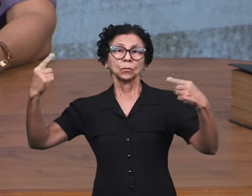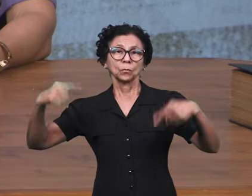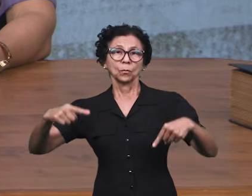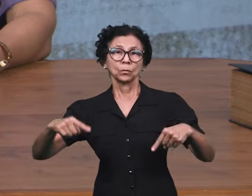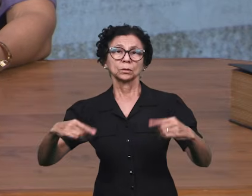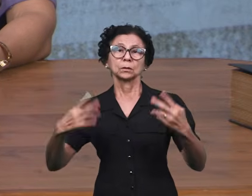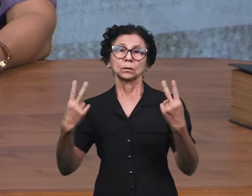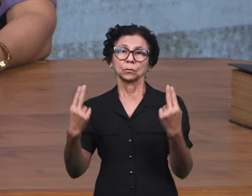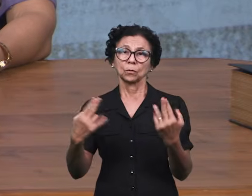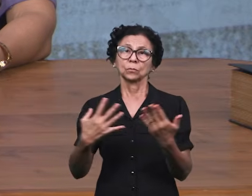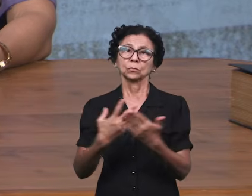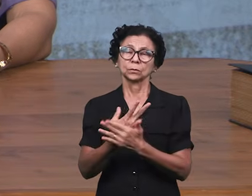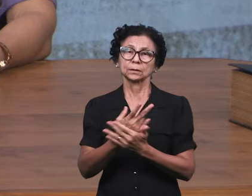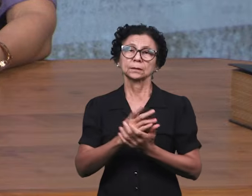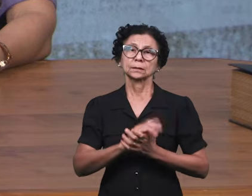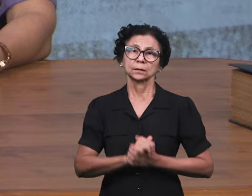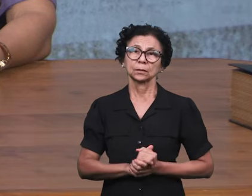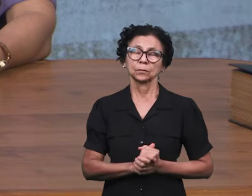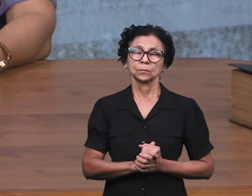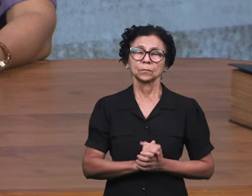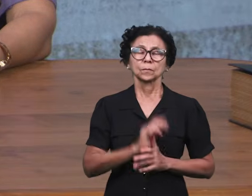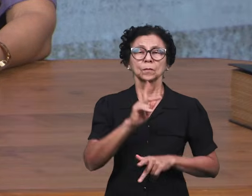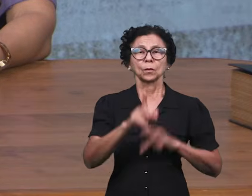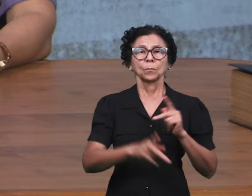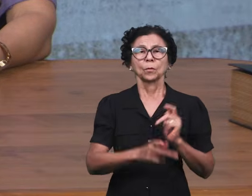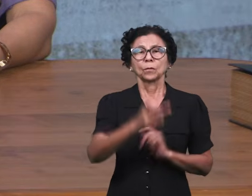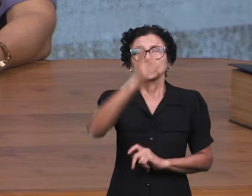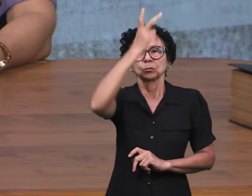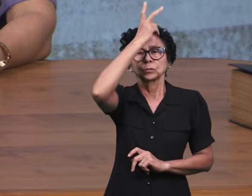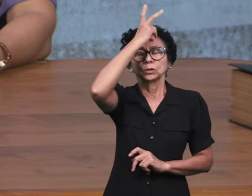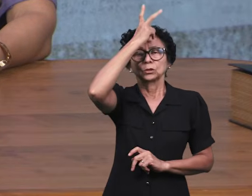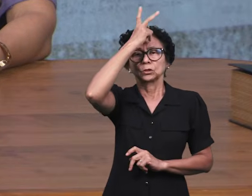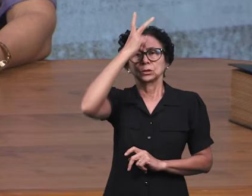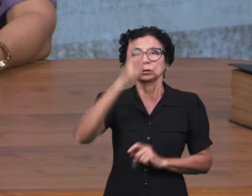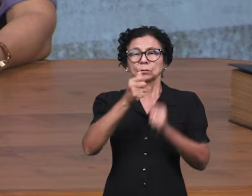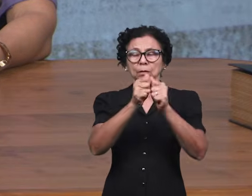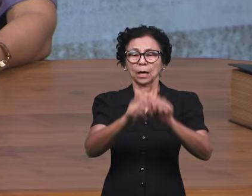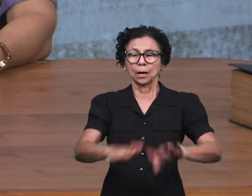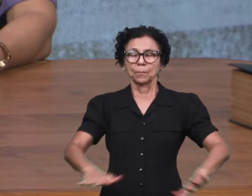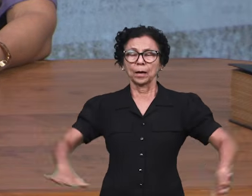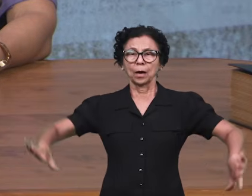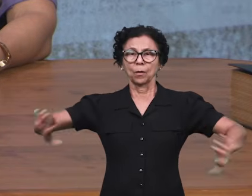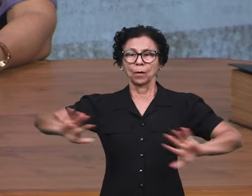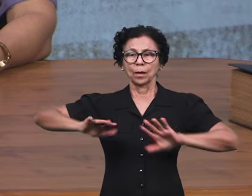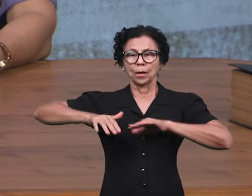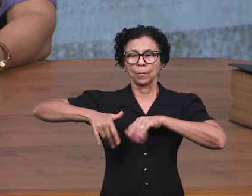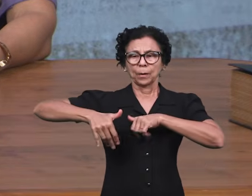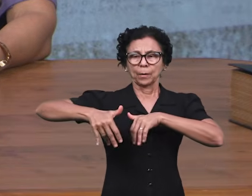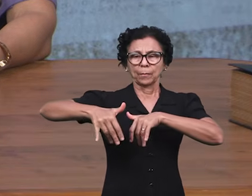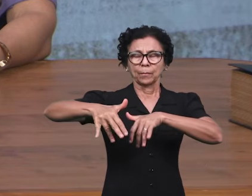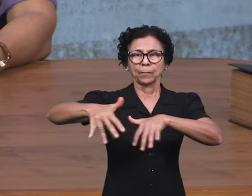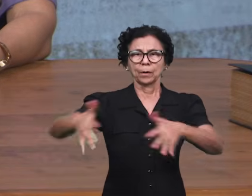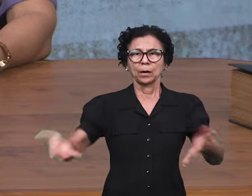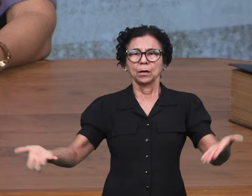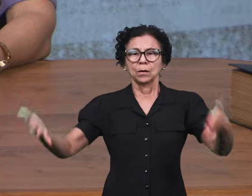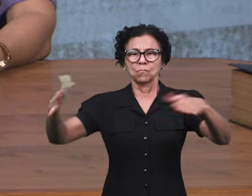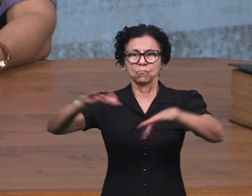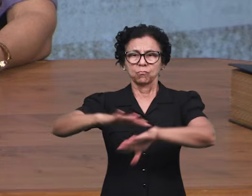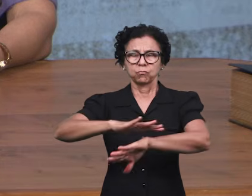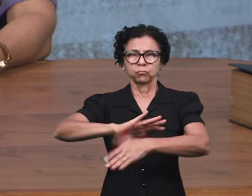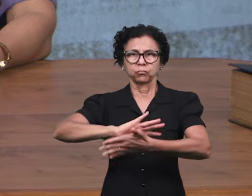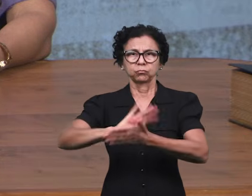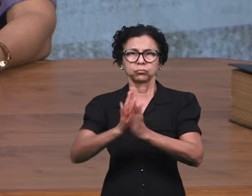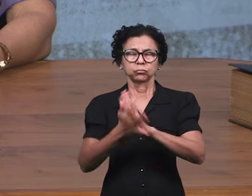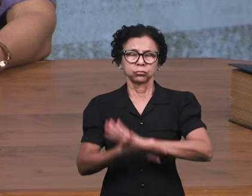aos egípcios. E acontecerá naquele dia que a sua carga será tirada do